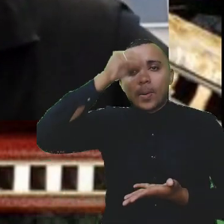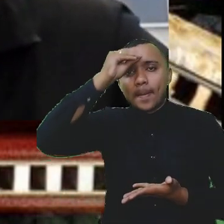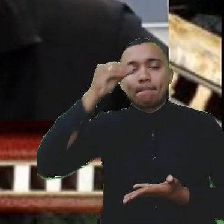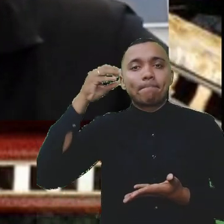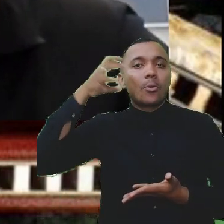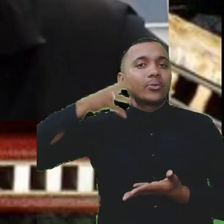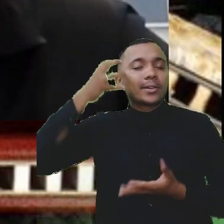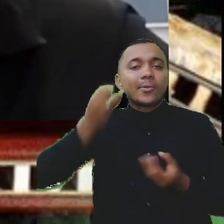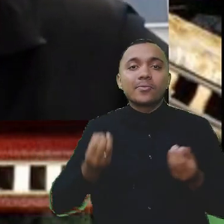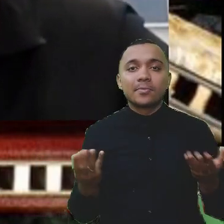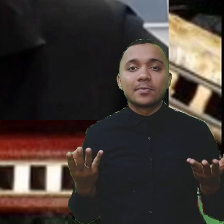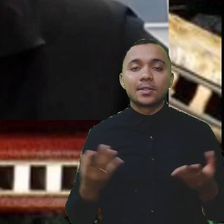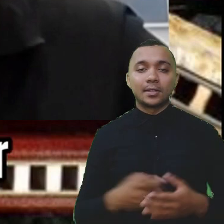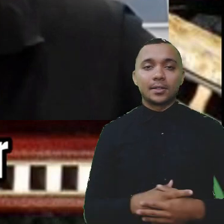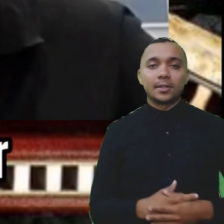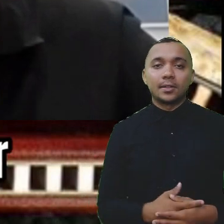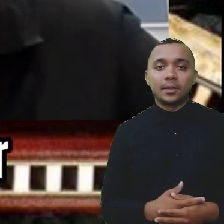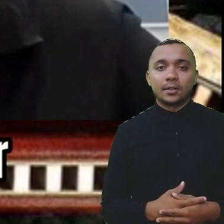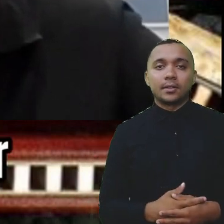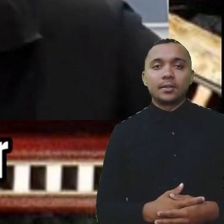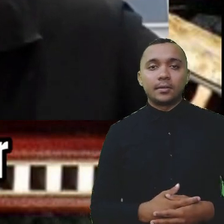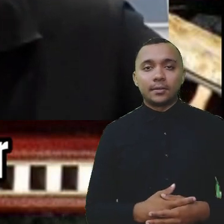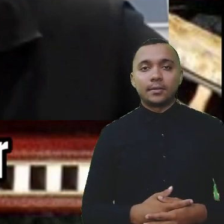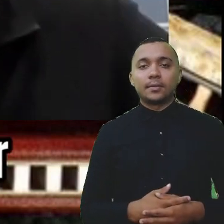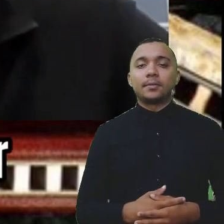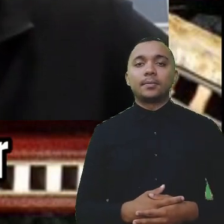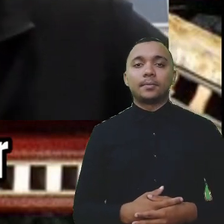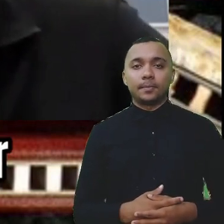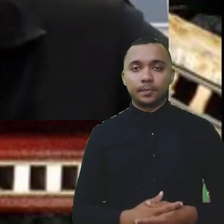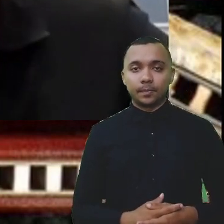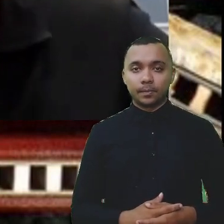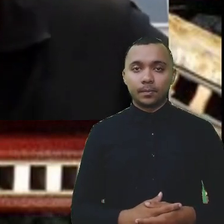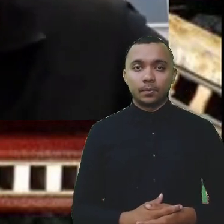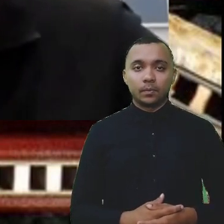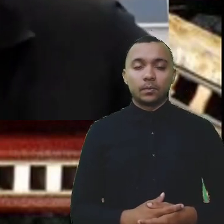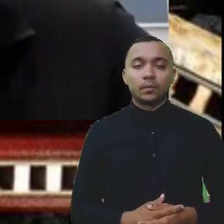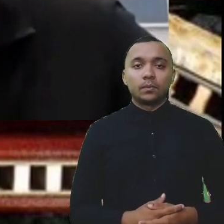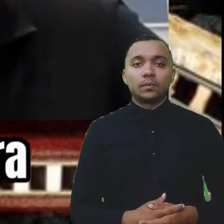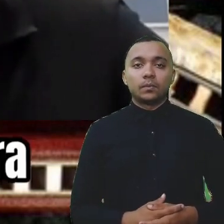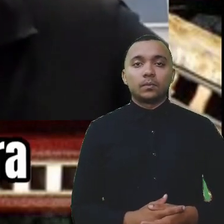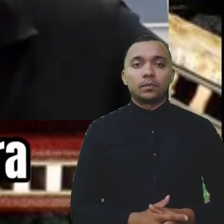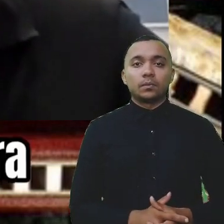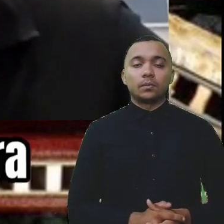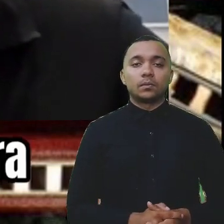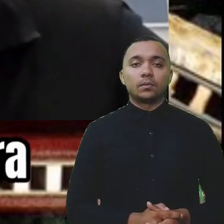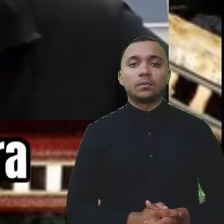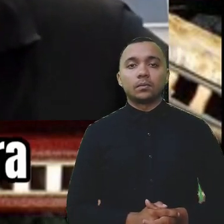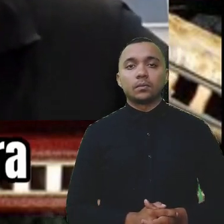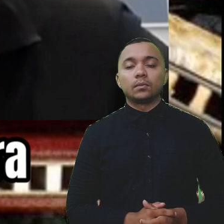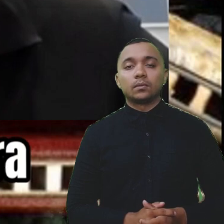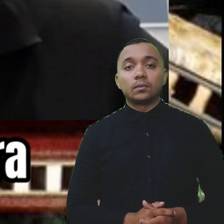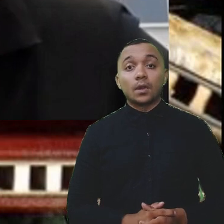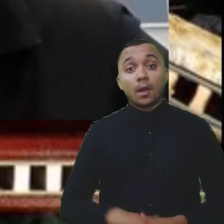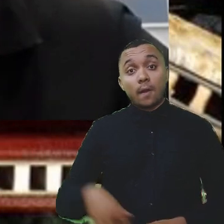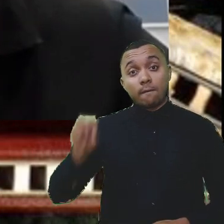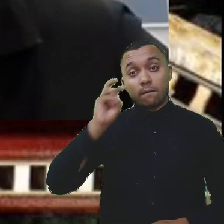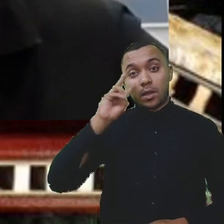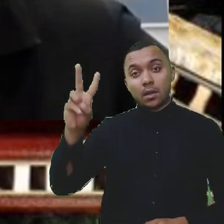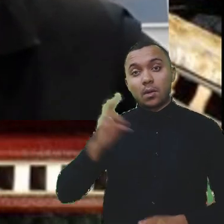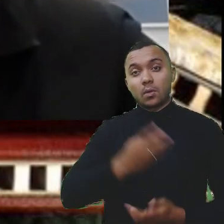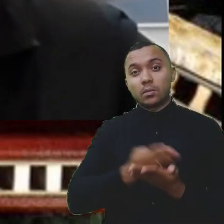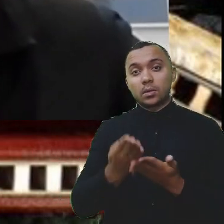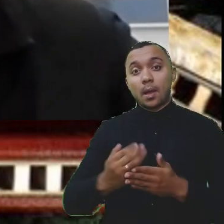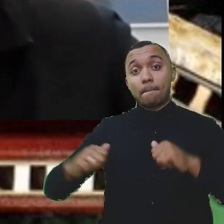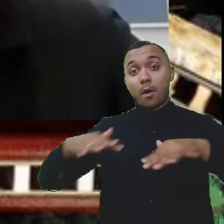é outro assunto assim de muita riqueza, para a gente poder falar horas sobre isso. Você vê que está tendo um movimento agora, no